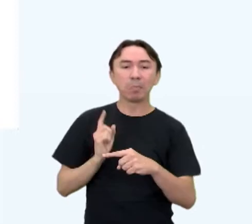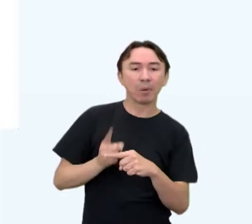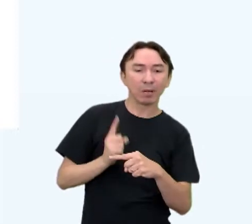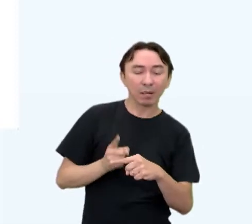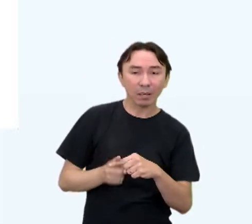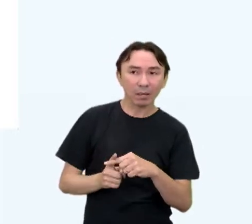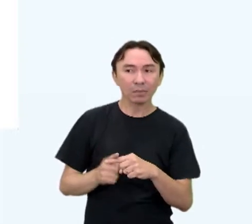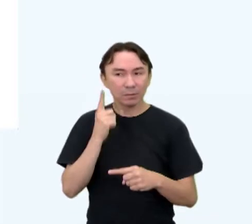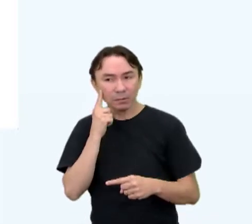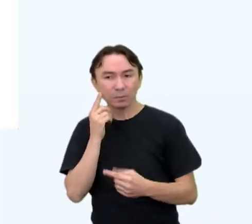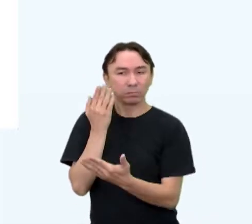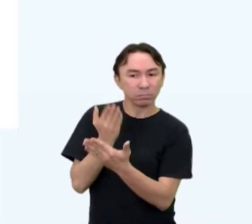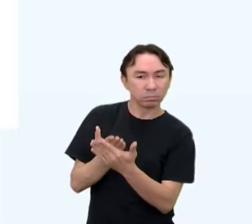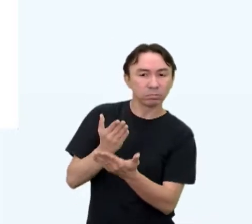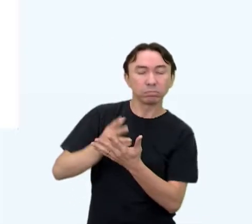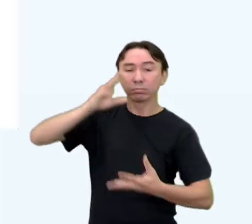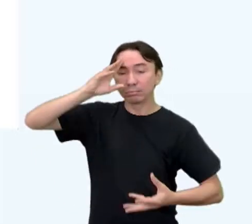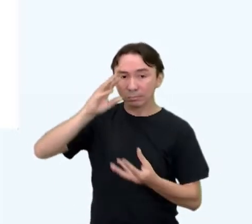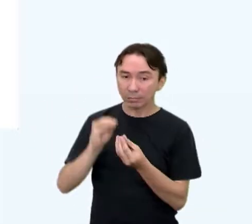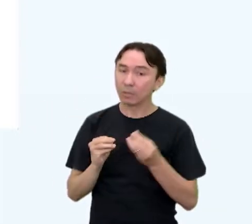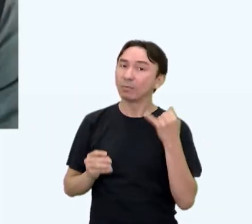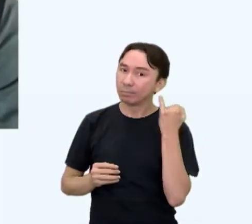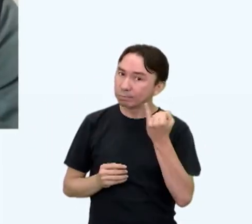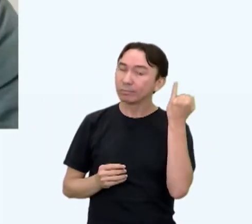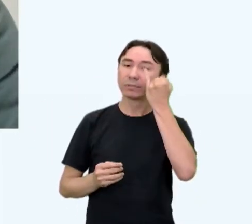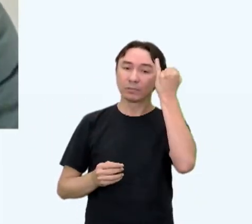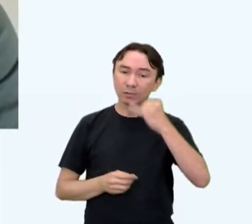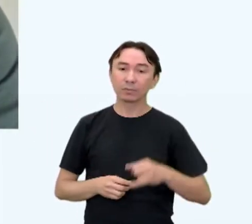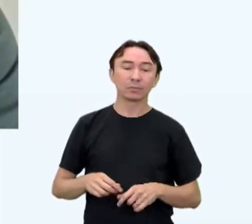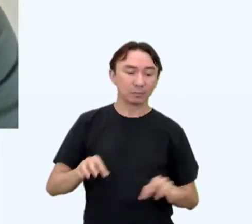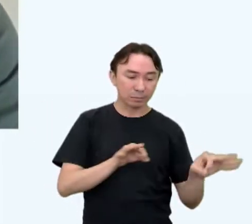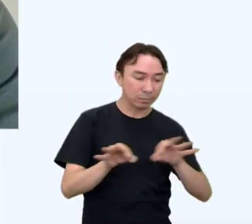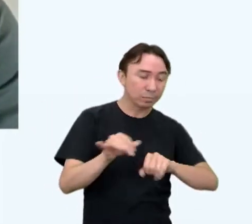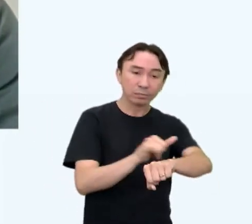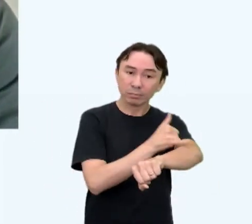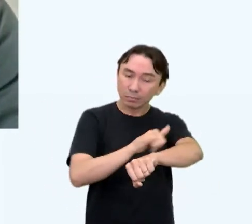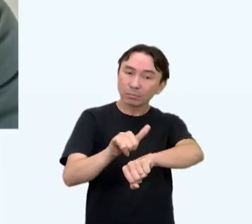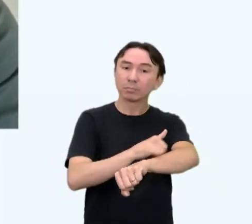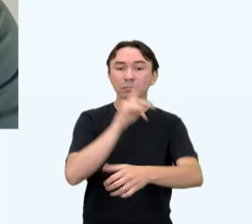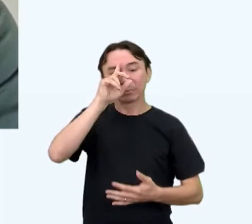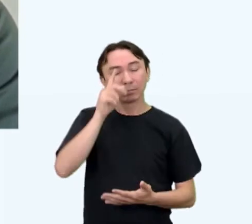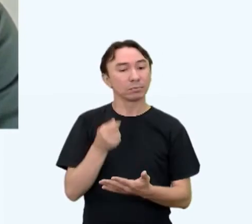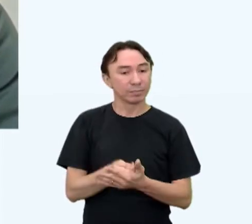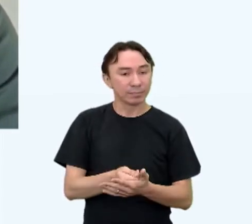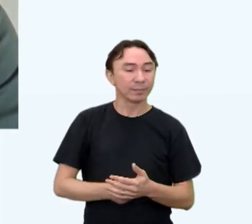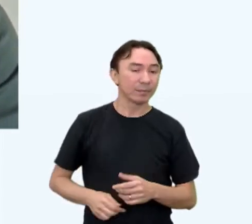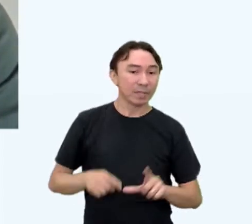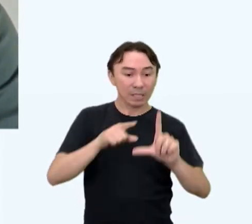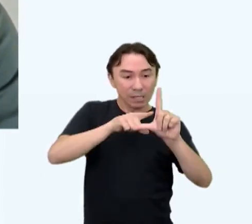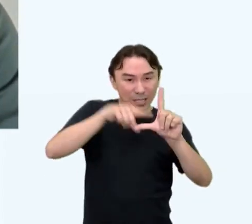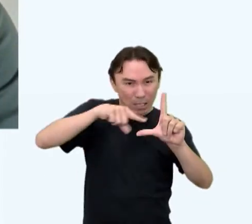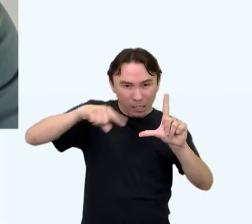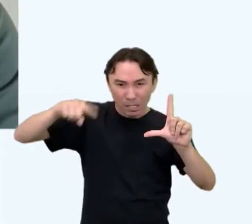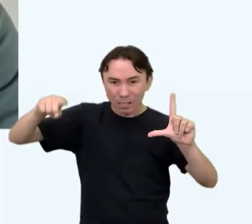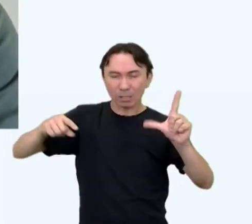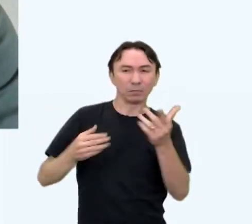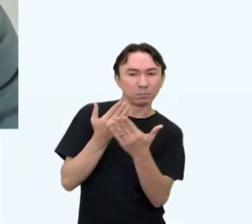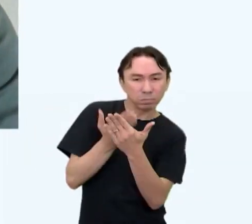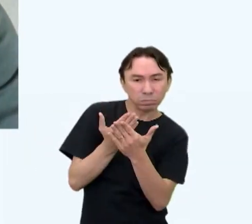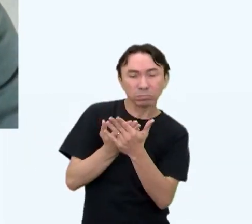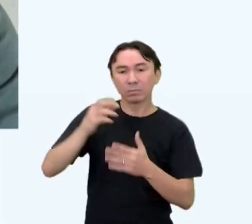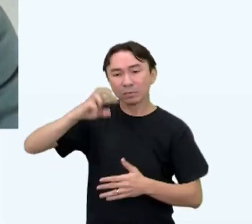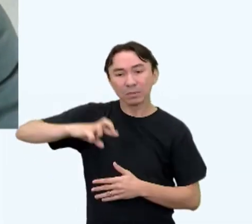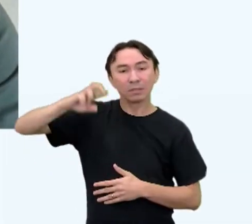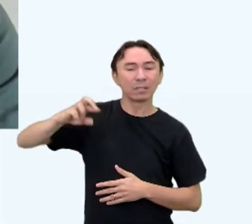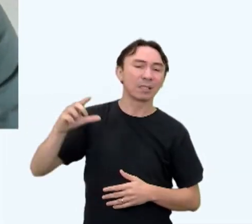até para tomar decisões estratégicas. O trabalho do Observatório Sismológico se baseia na coleta de dados das estações